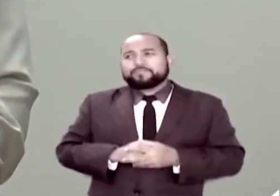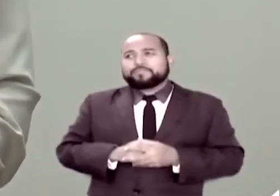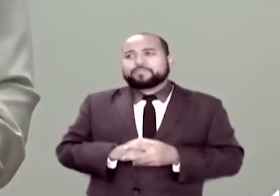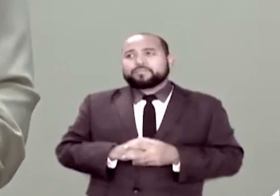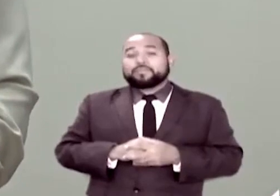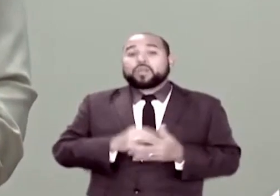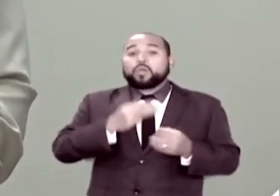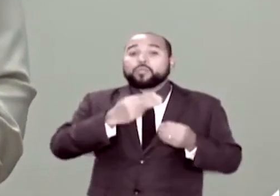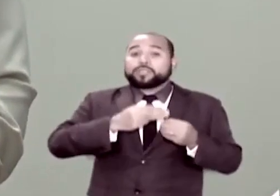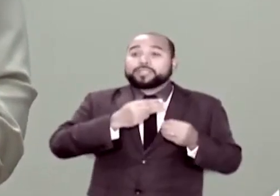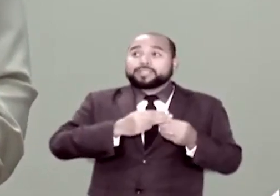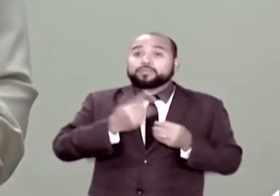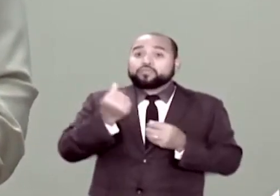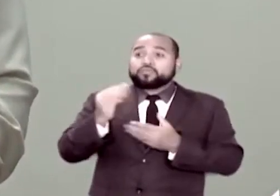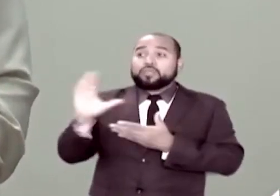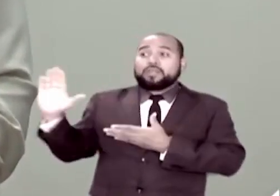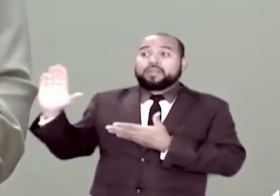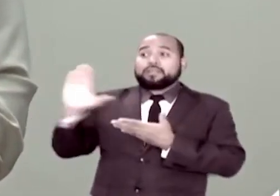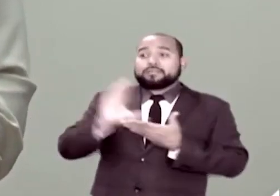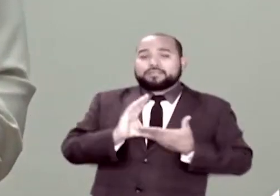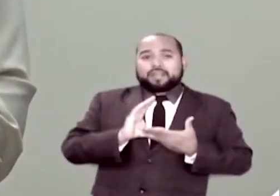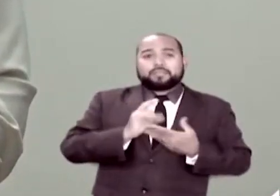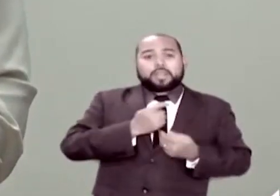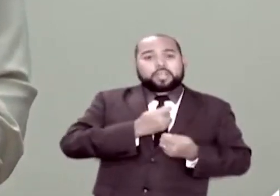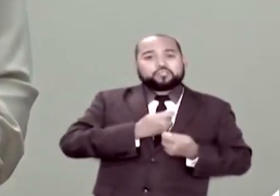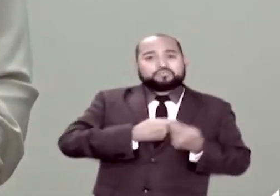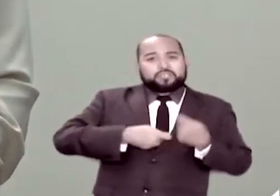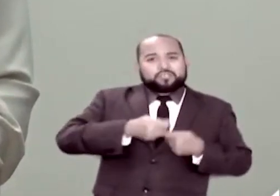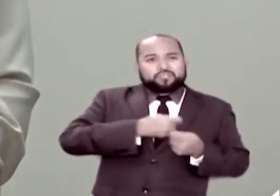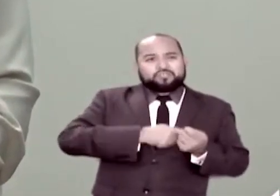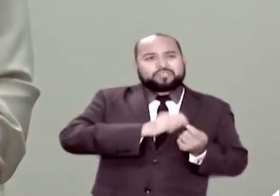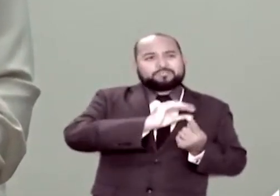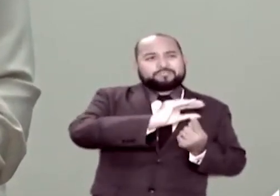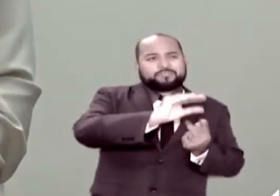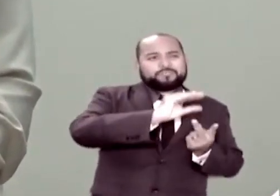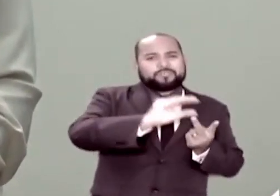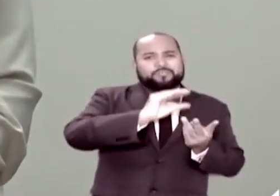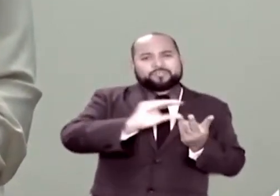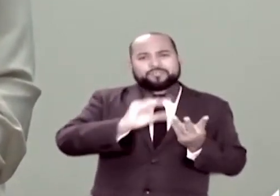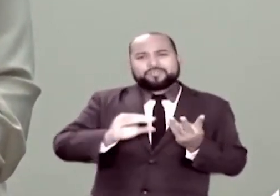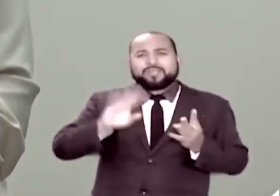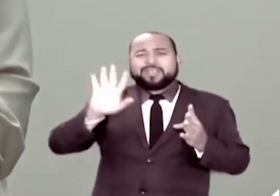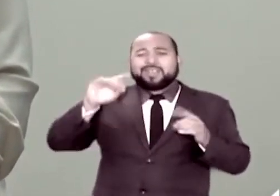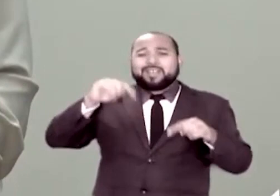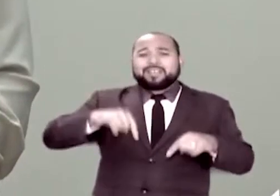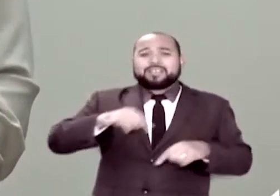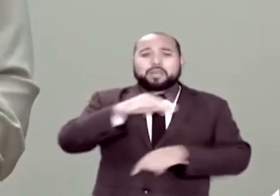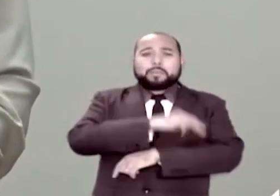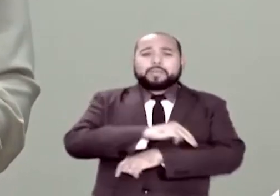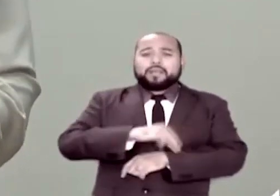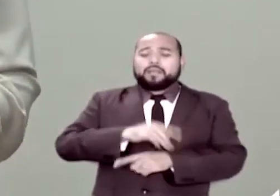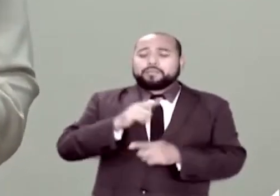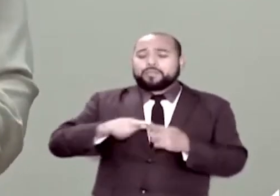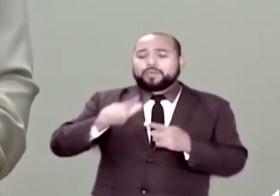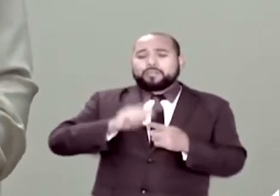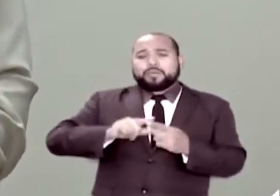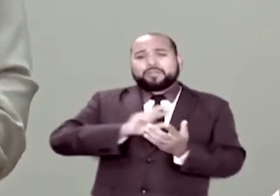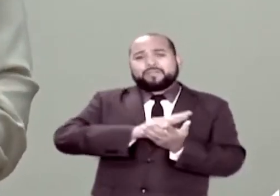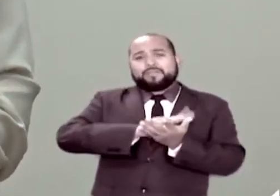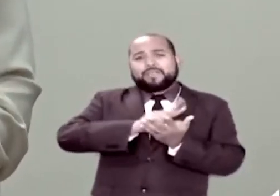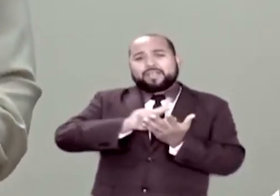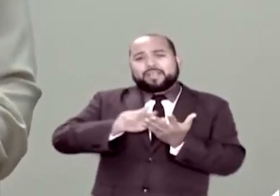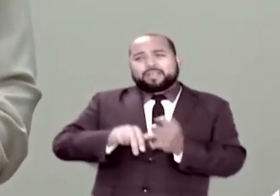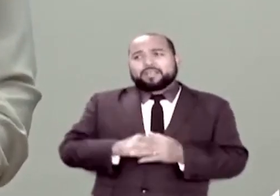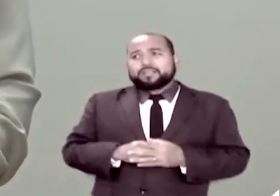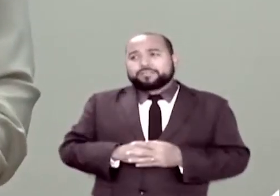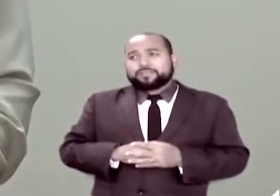pública infelizmente em Macaé nós temos tido muitos problemas desde o início e como representante da